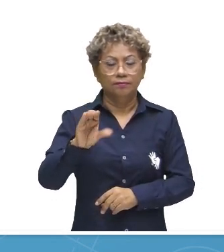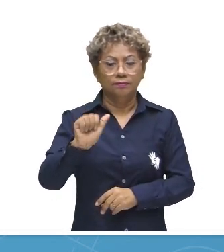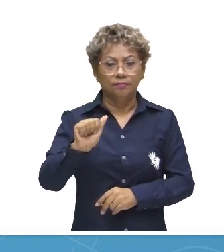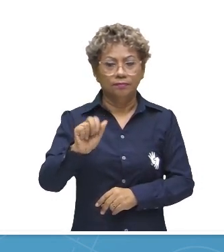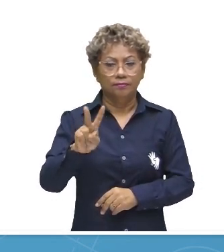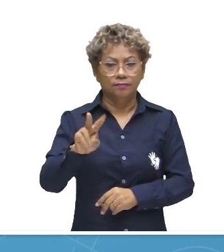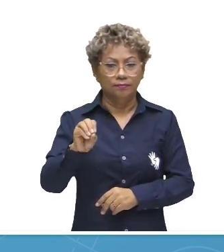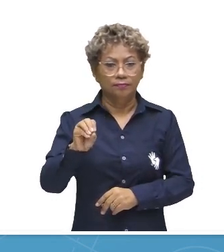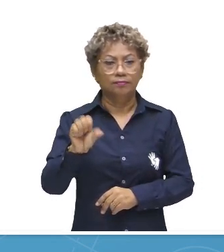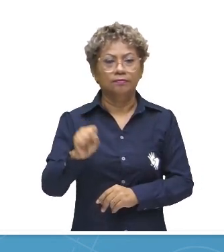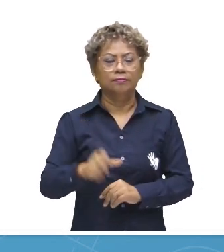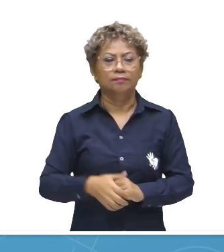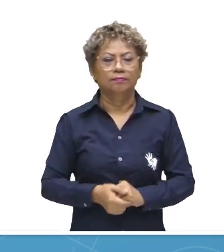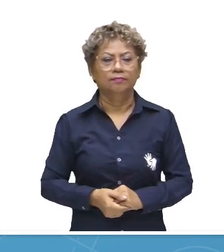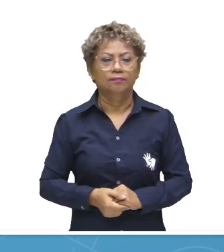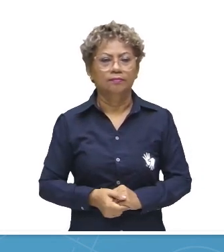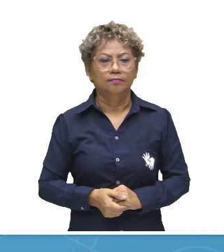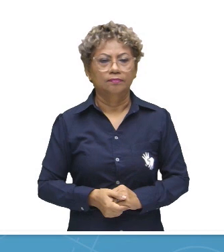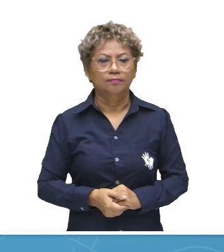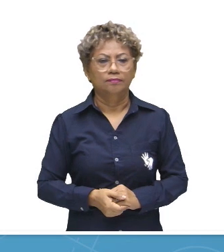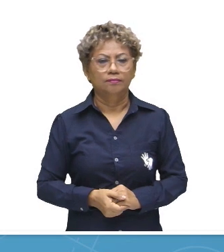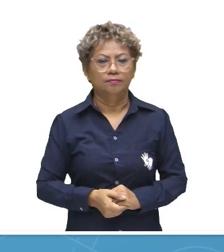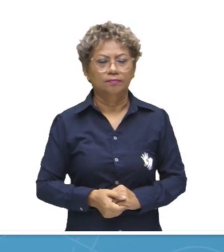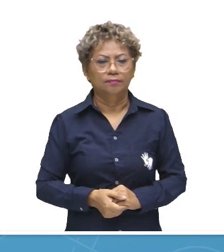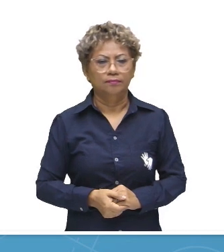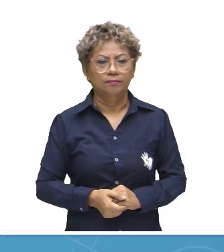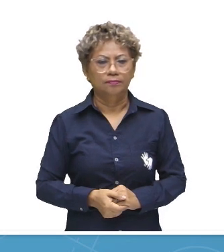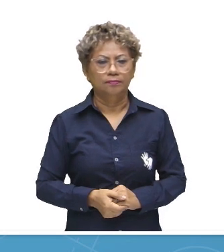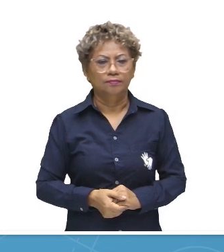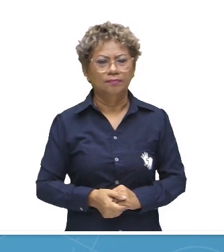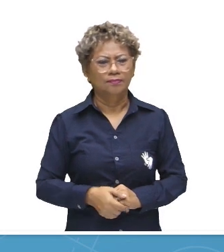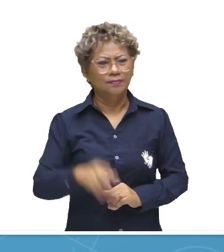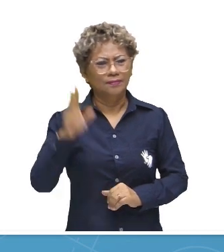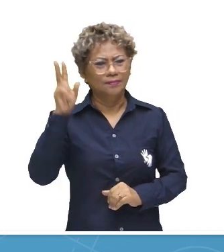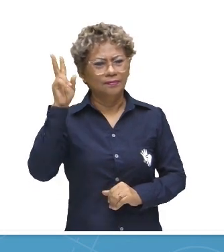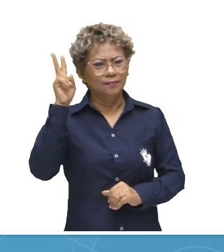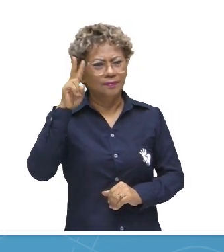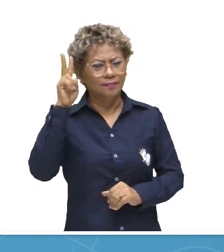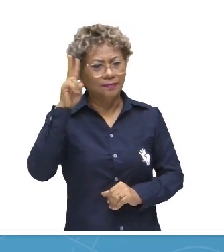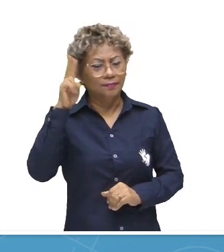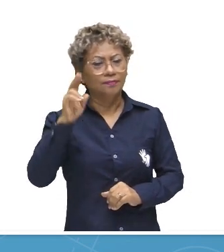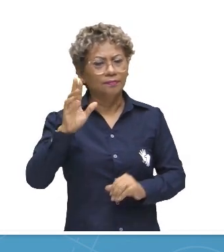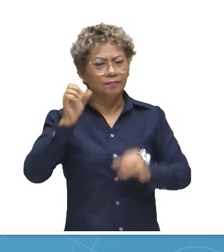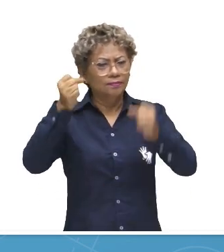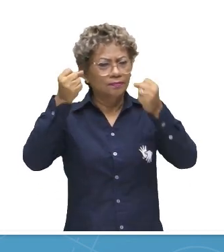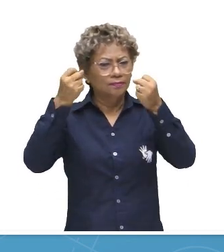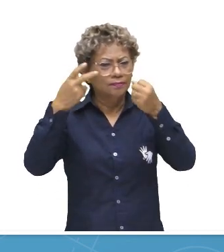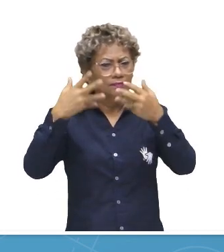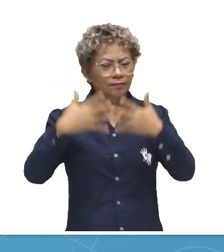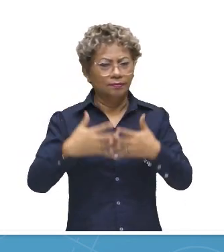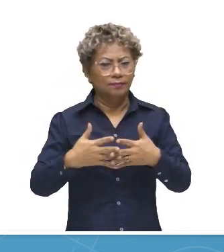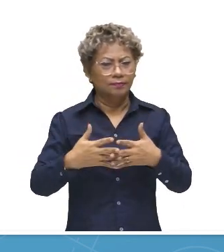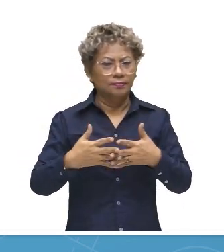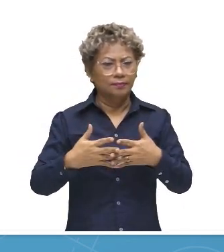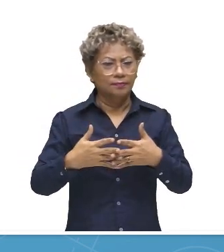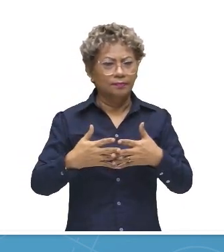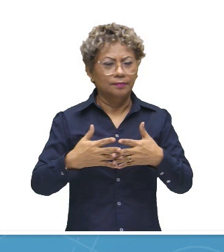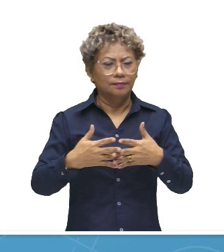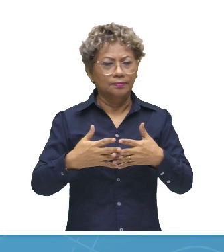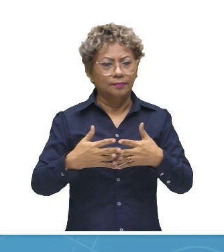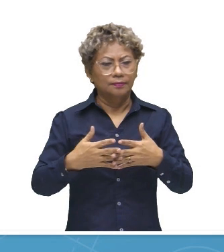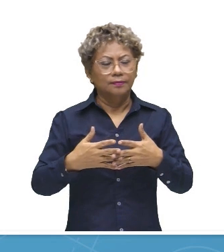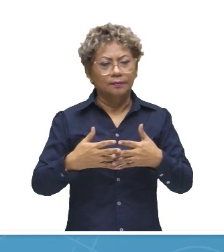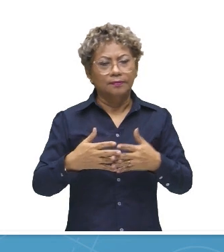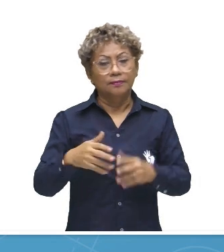lembram lá aquela definição que foi falada agora há pouco a respeito do segmento? Observe que esse nosso segmento aqui, ó, ele tem um início